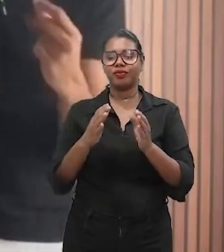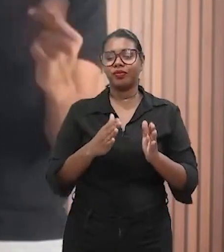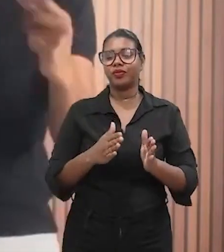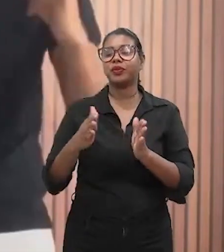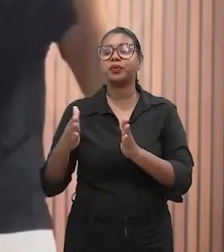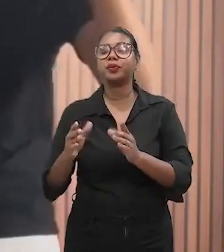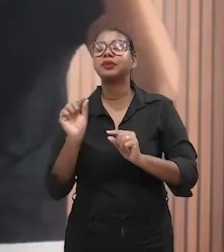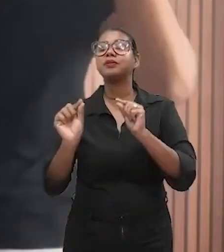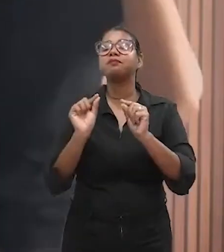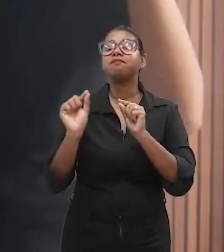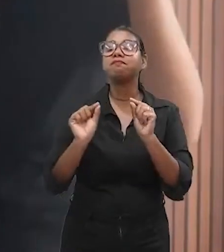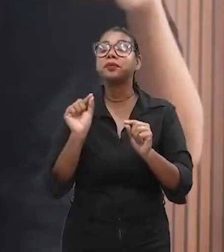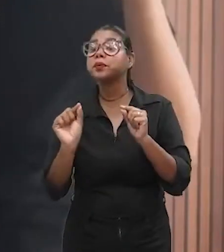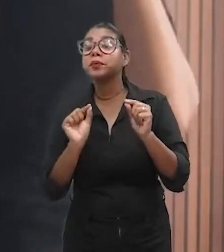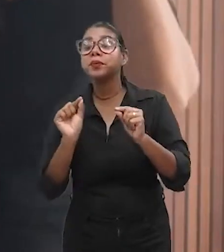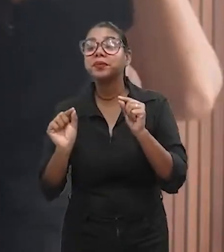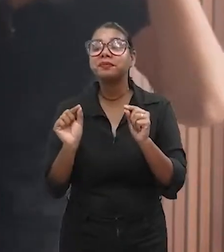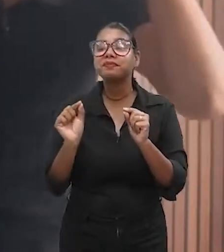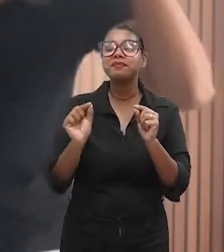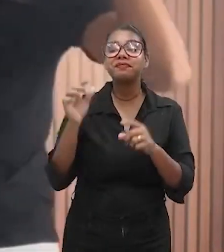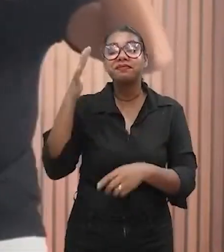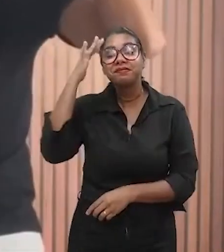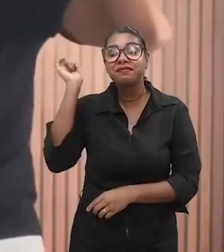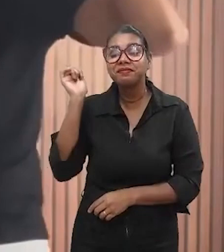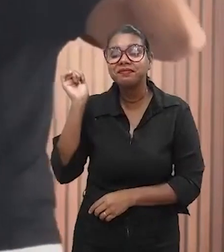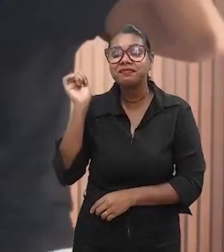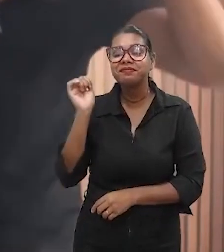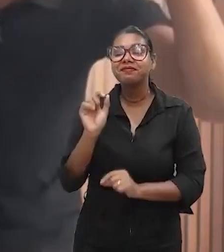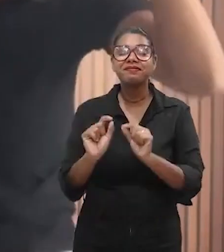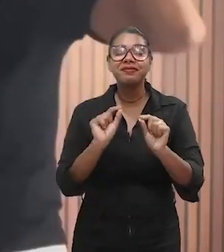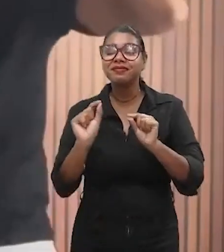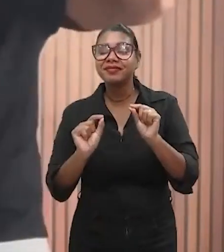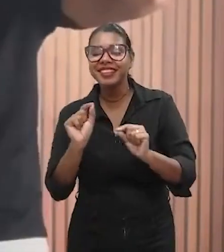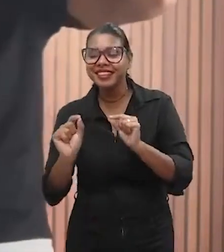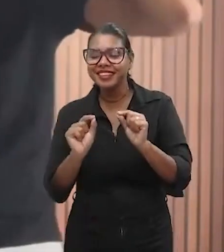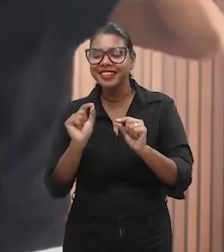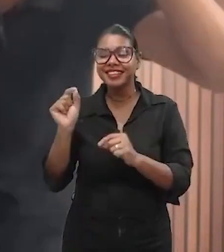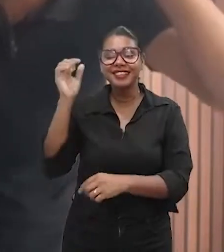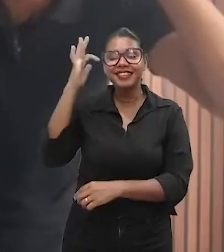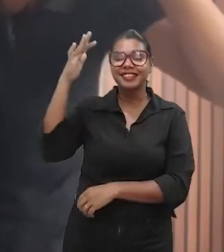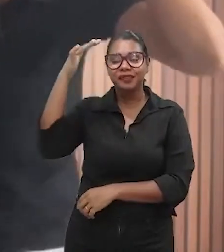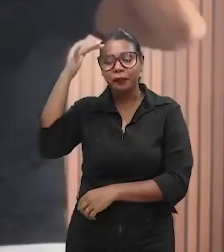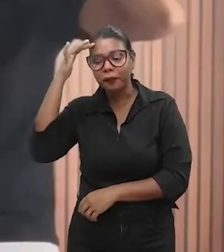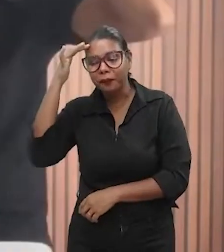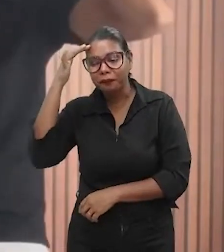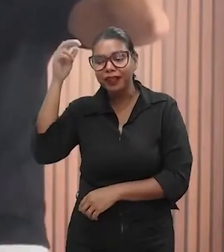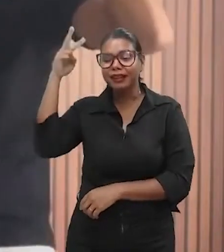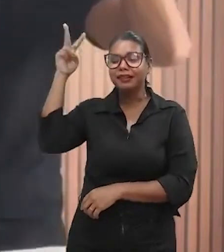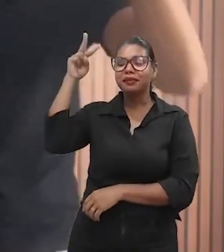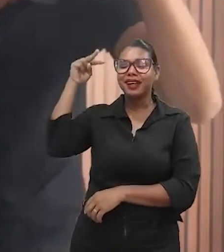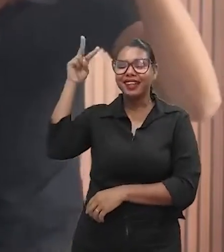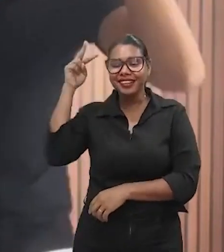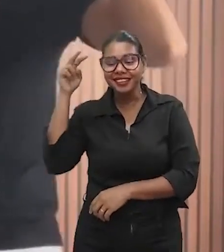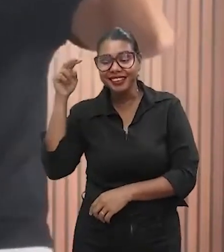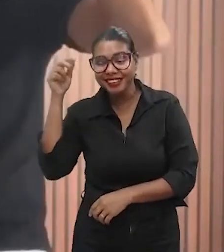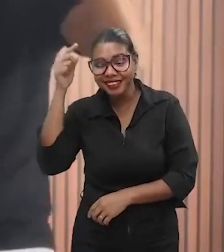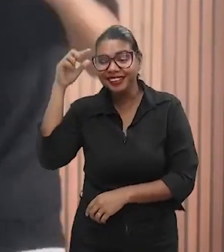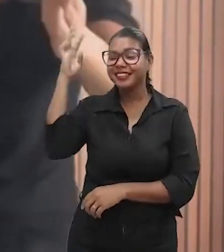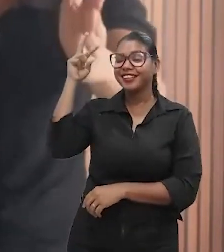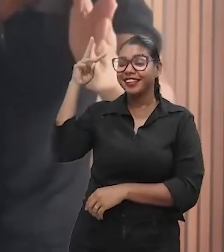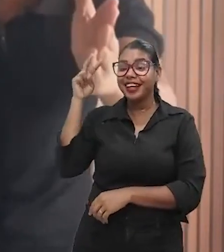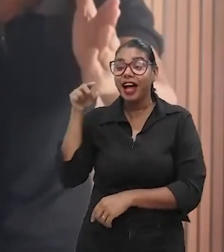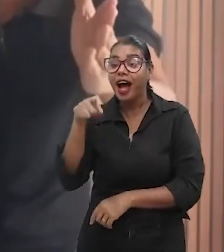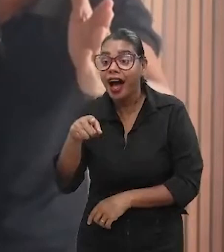período, bora ver se você sabe, deixa eu ver, eu sei que tu sabe, vai, puxa da mente, puxa da mente, puxa da mente, puxa da mente, eu tenho certeza que